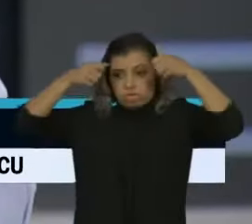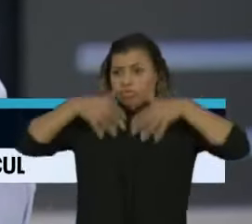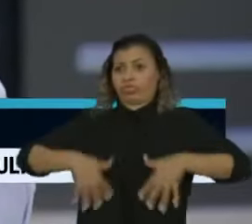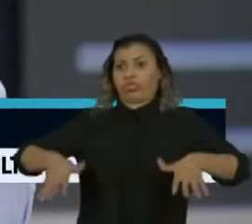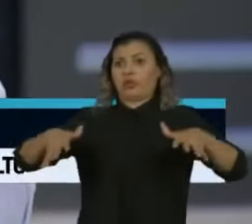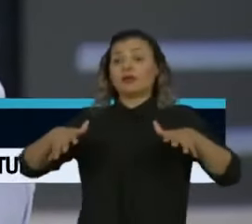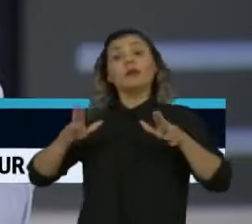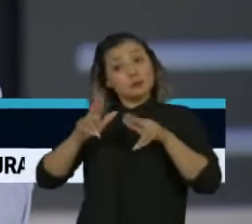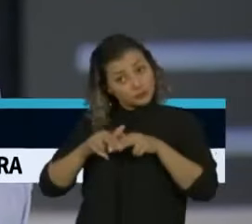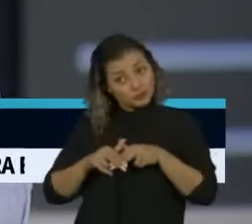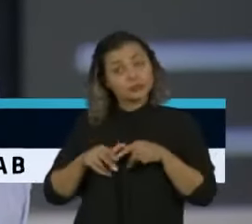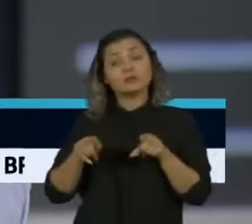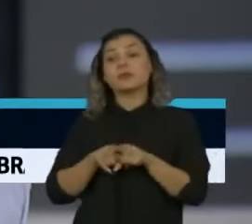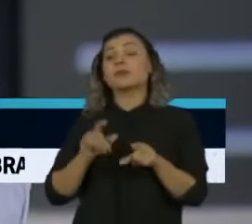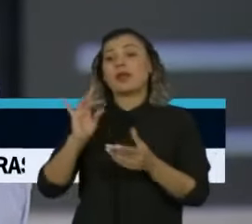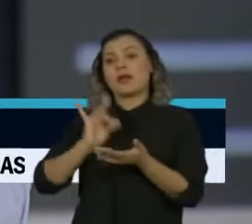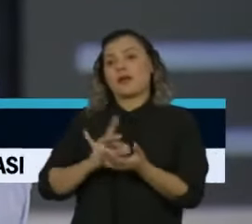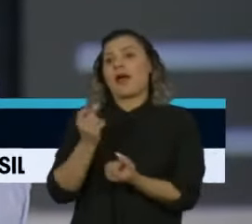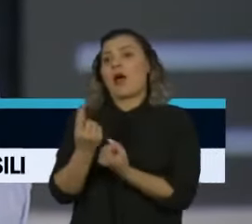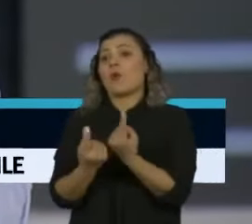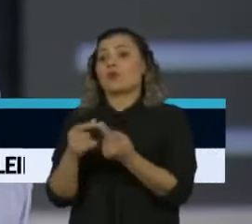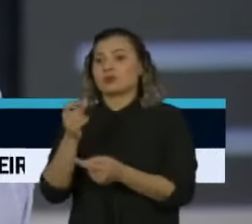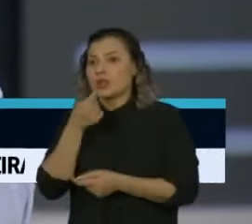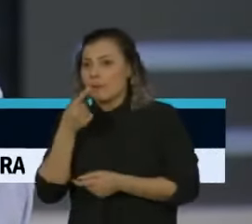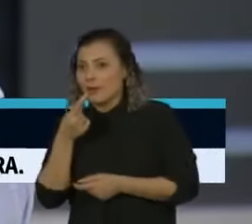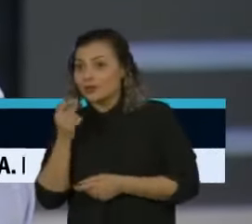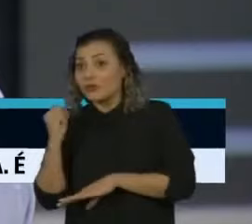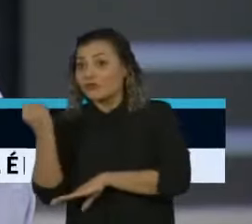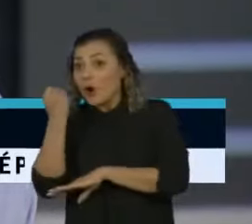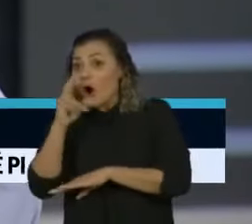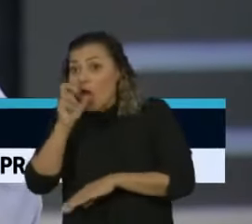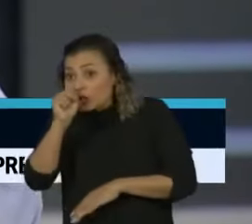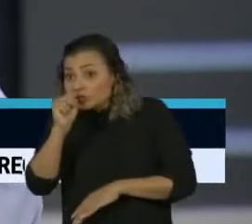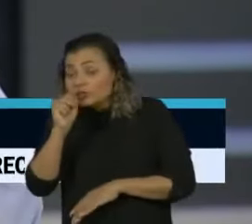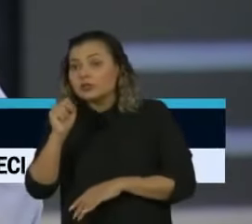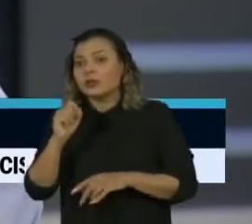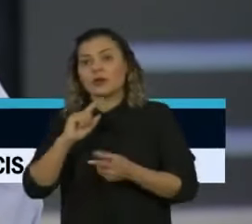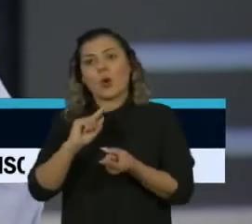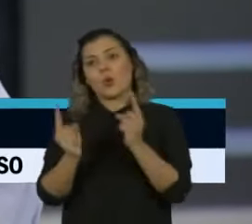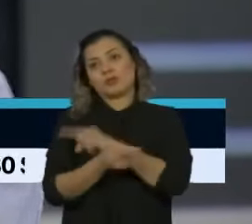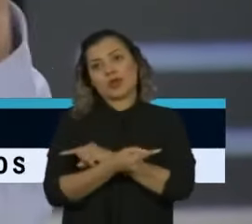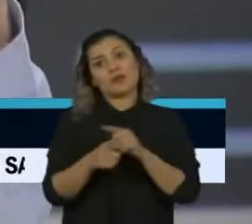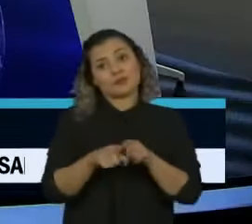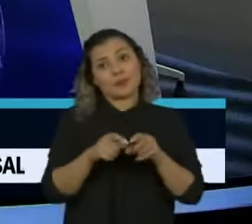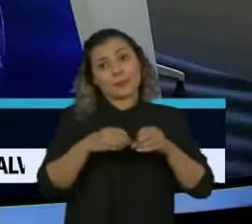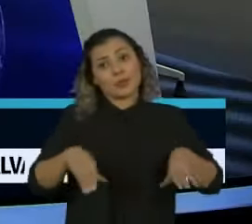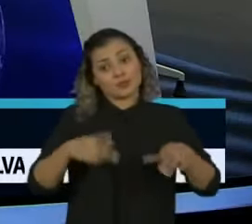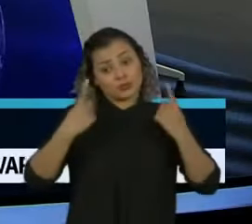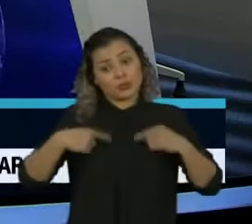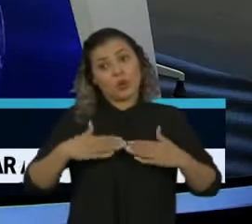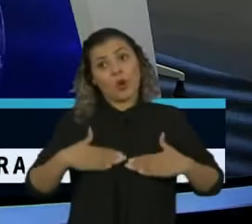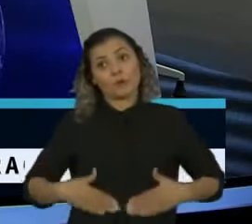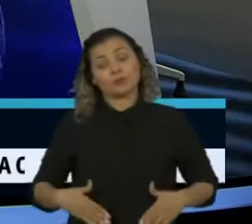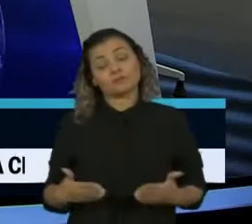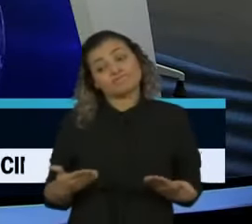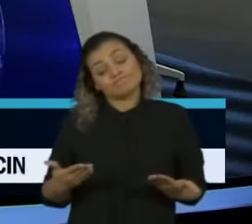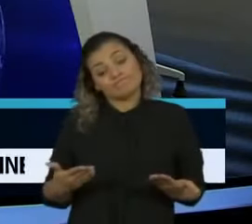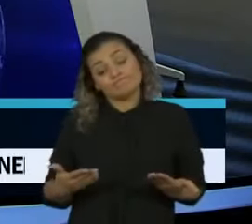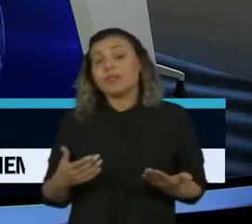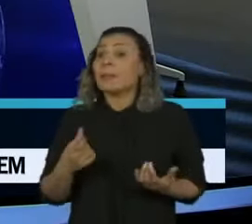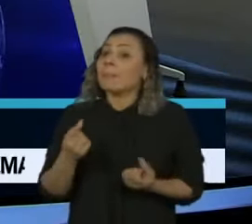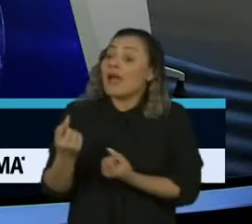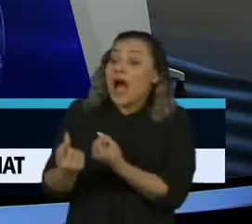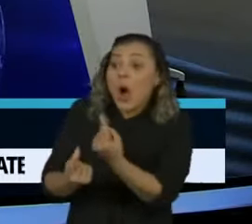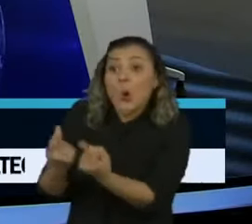corticosteroides, porque corticosteroides em doenças virais têm um efeito rebote ruim. De repente, nós aprendemos que não, em